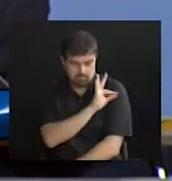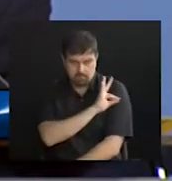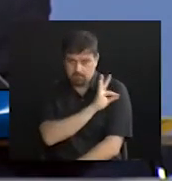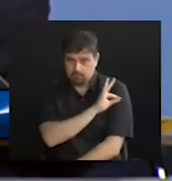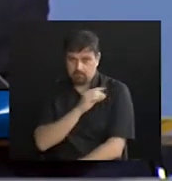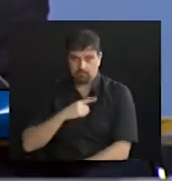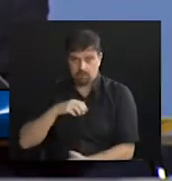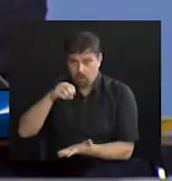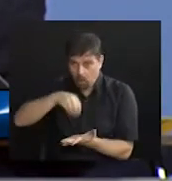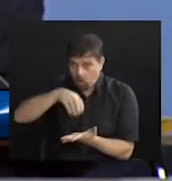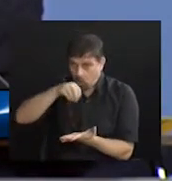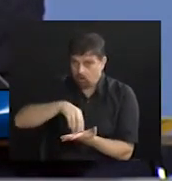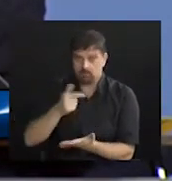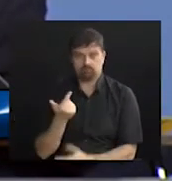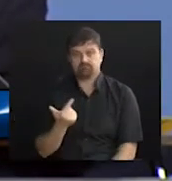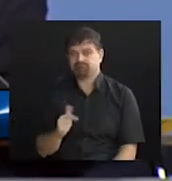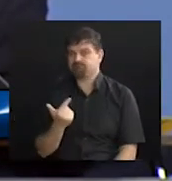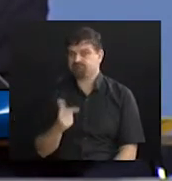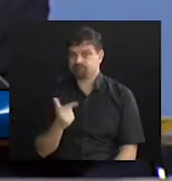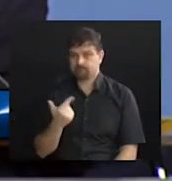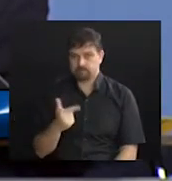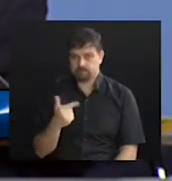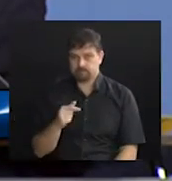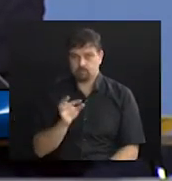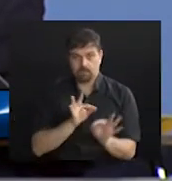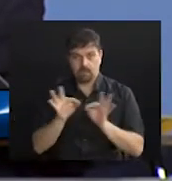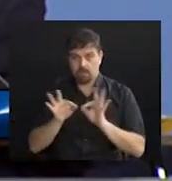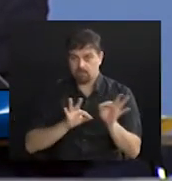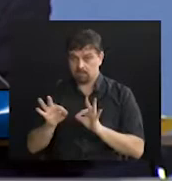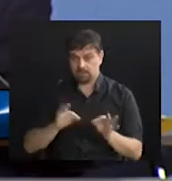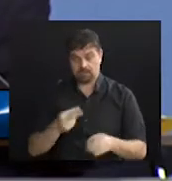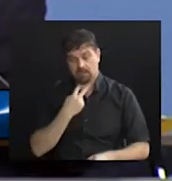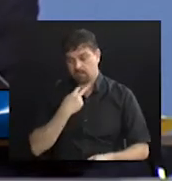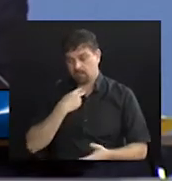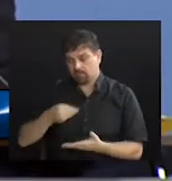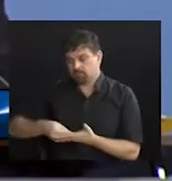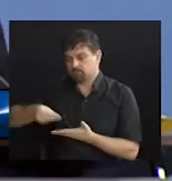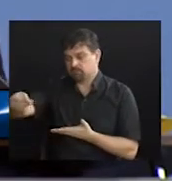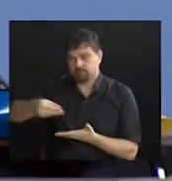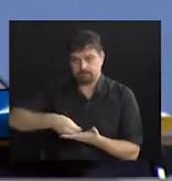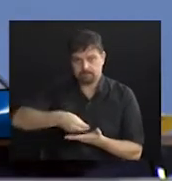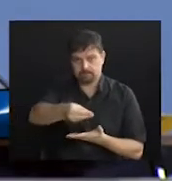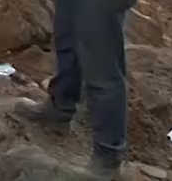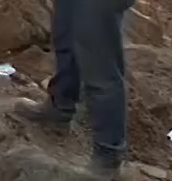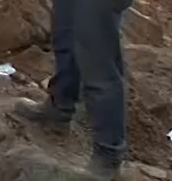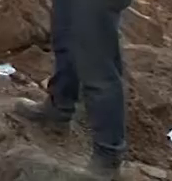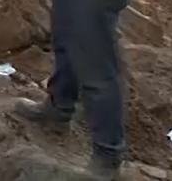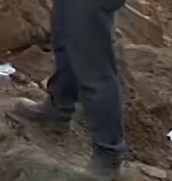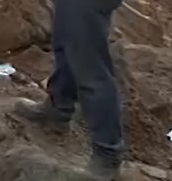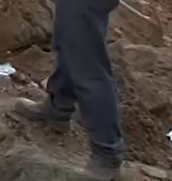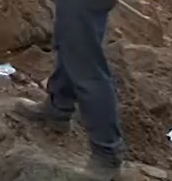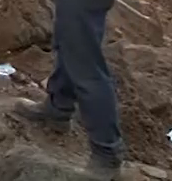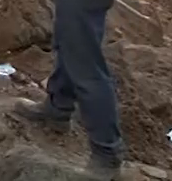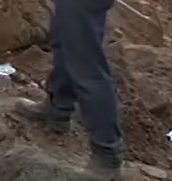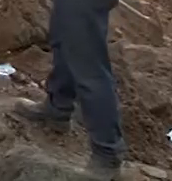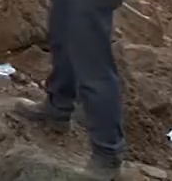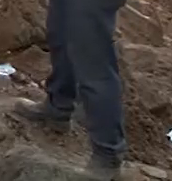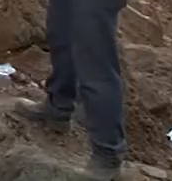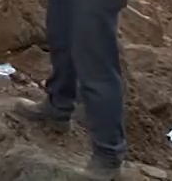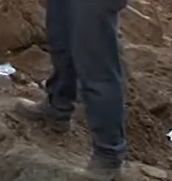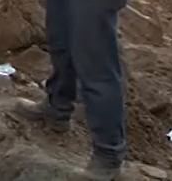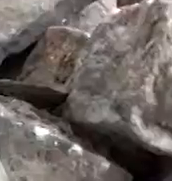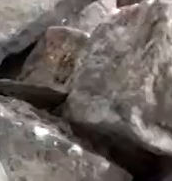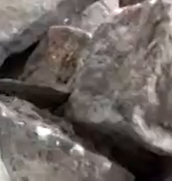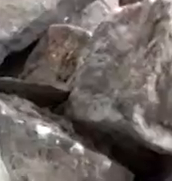não existe cópia de projeto que possa ser disponibilizado para nós o vereador Lembrou que